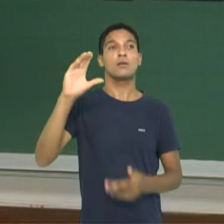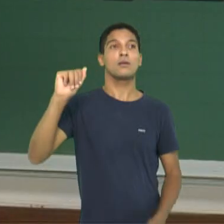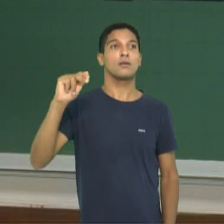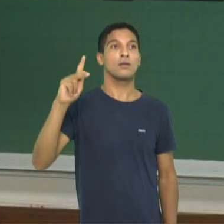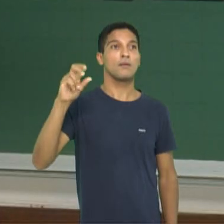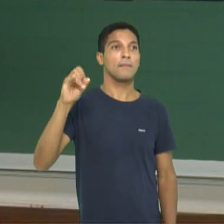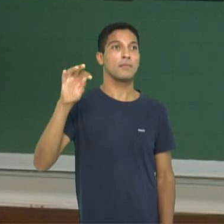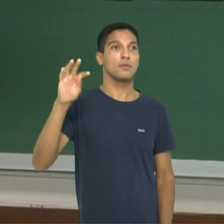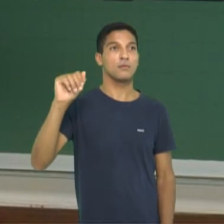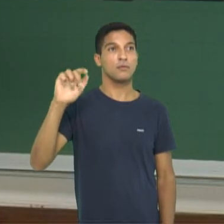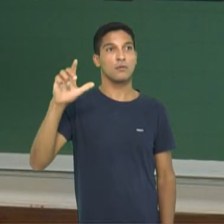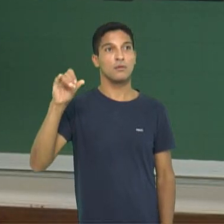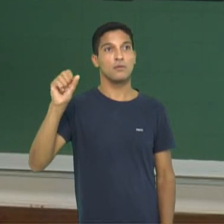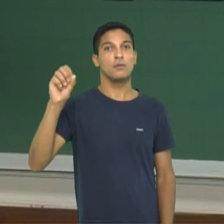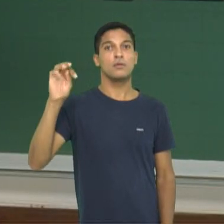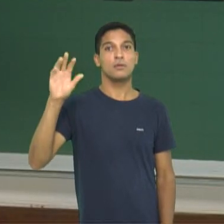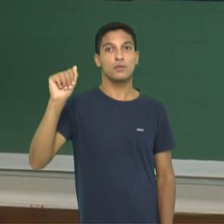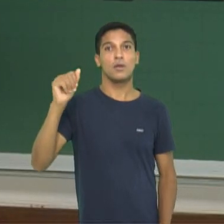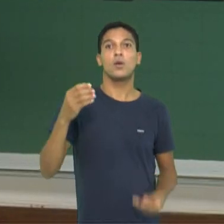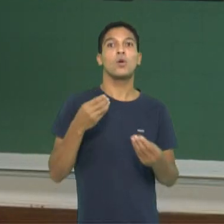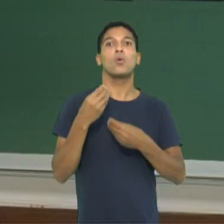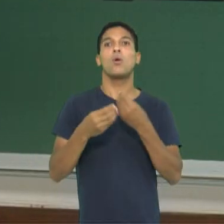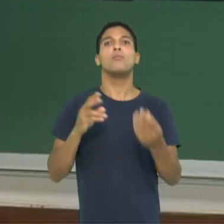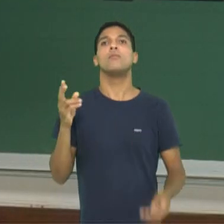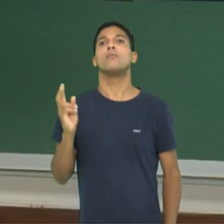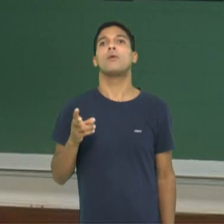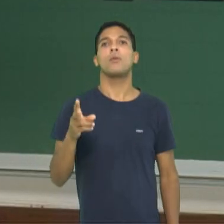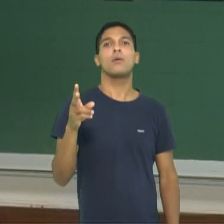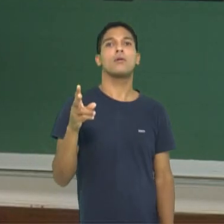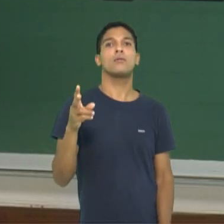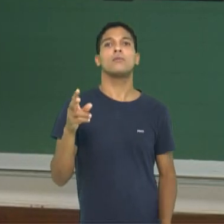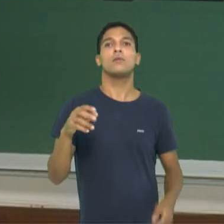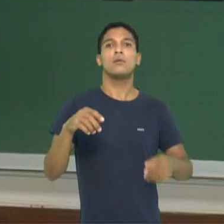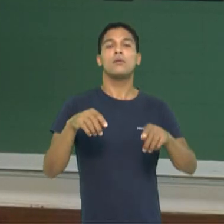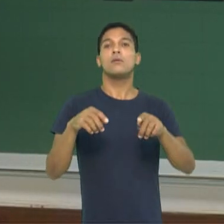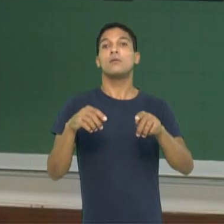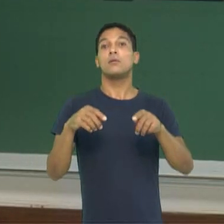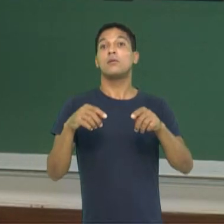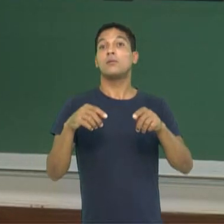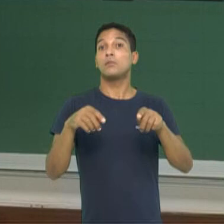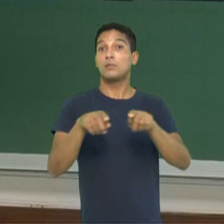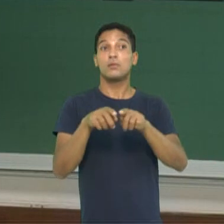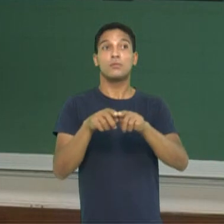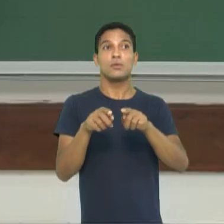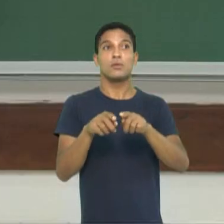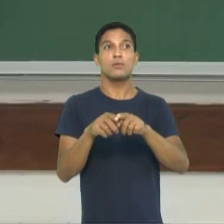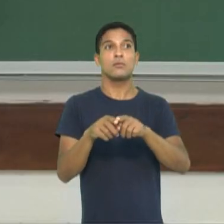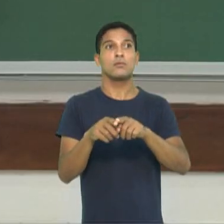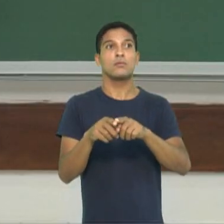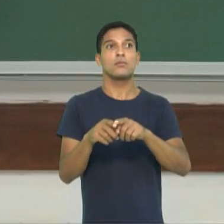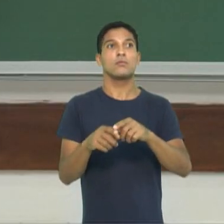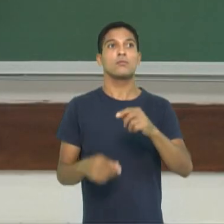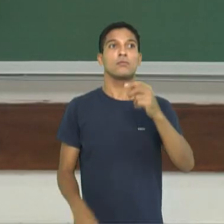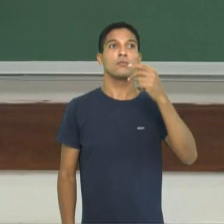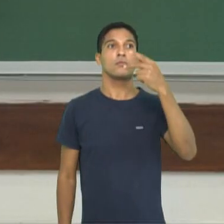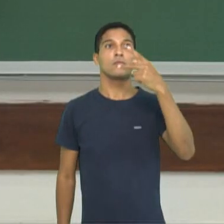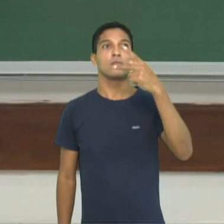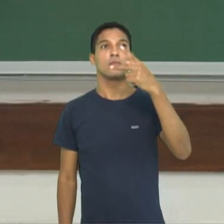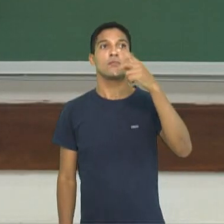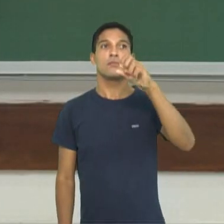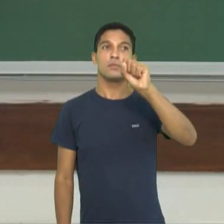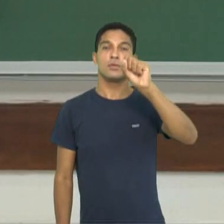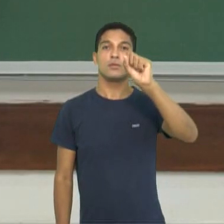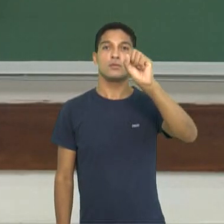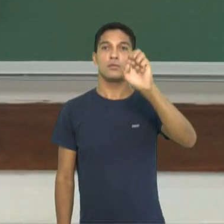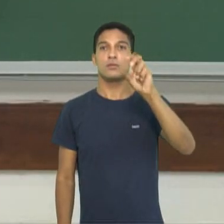produzir. Então, o que significaria a pseudo-liberdade que nós colocamos aqui? Pseudo é um prefixo que sempre